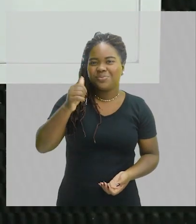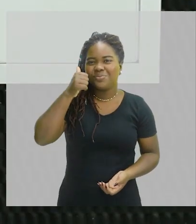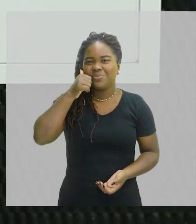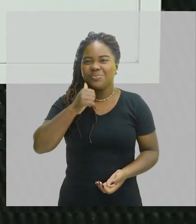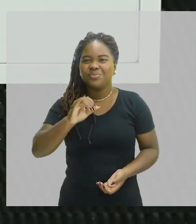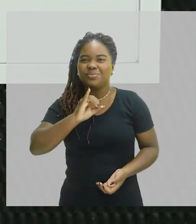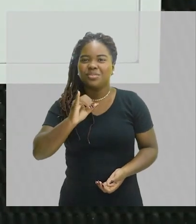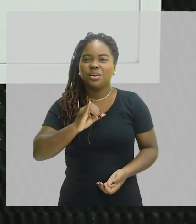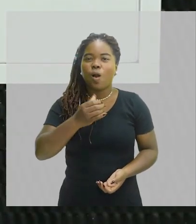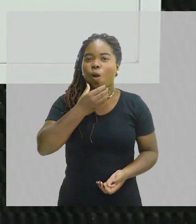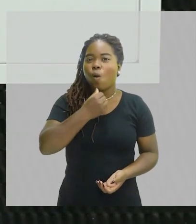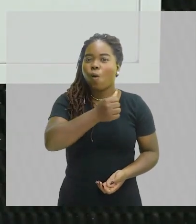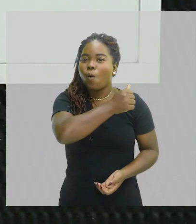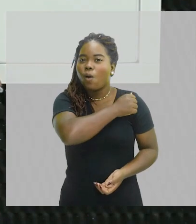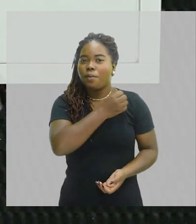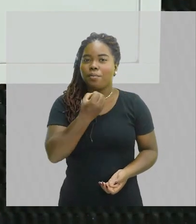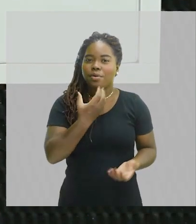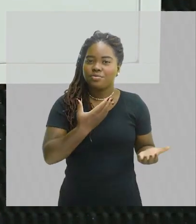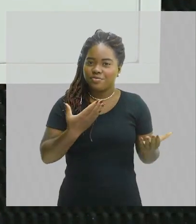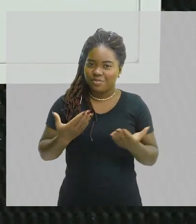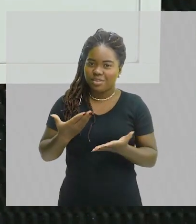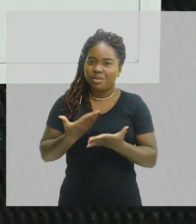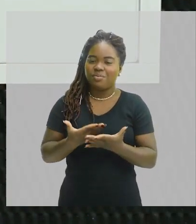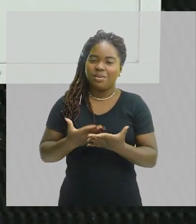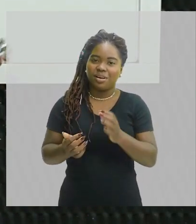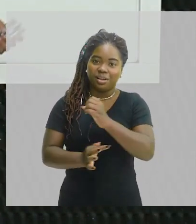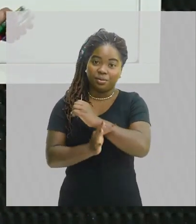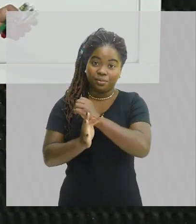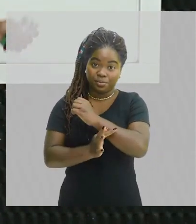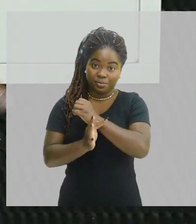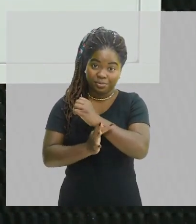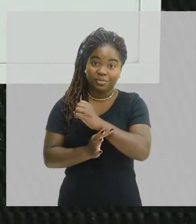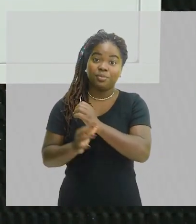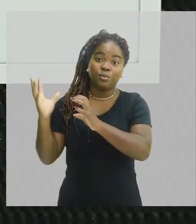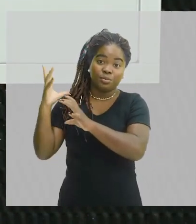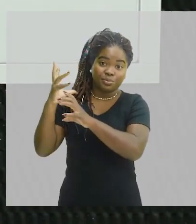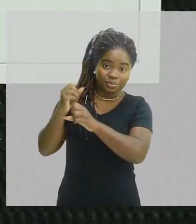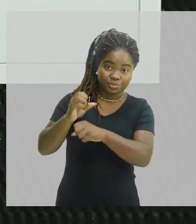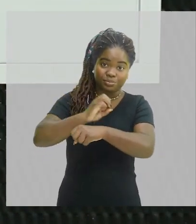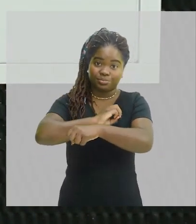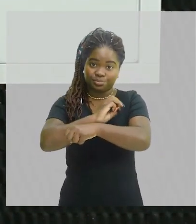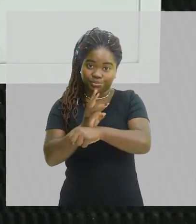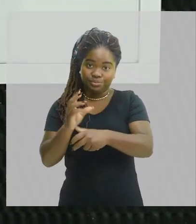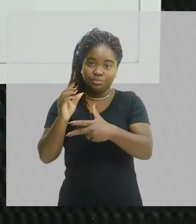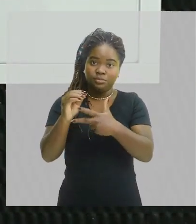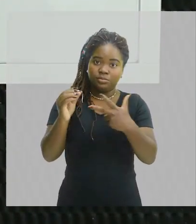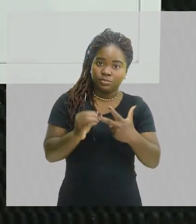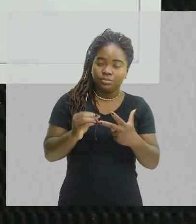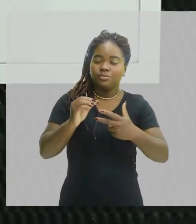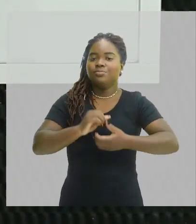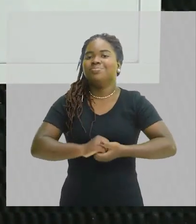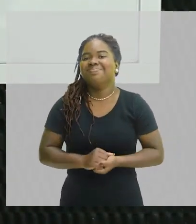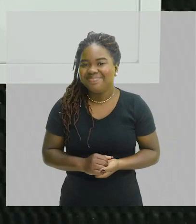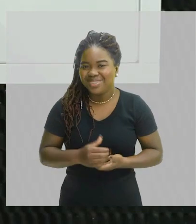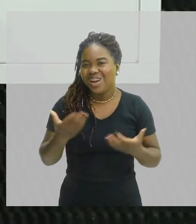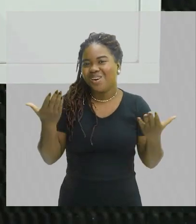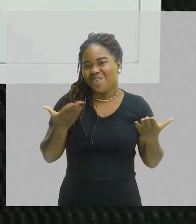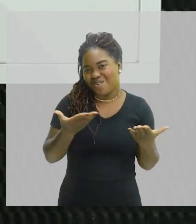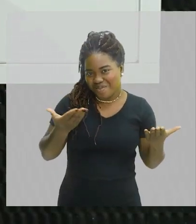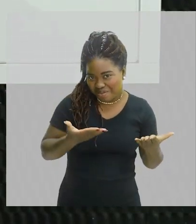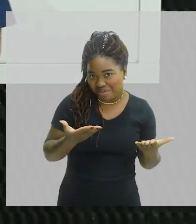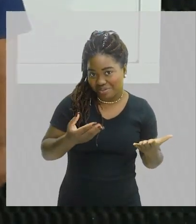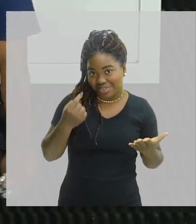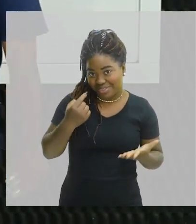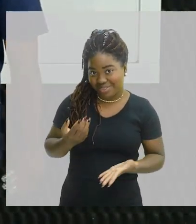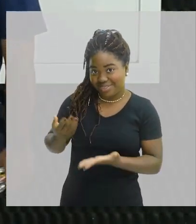aluna, olá aluno, seja bem-vindo a mais uma aula de Física, né? Aqui pelo Preparatório Paz UEMA, Enem. A aula de hoje,